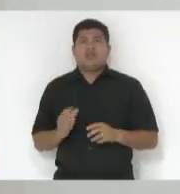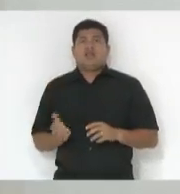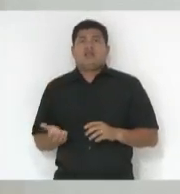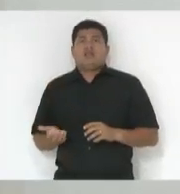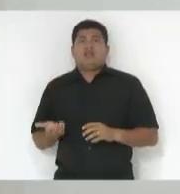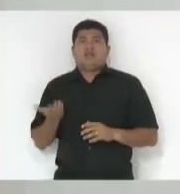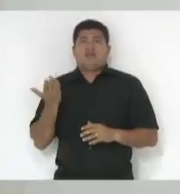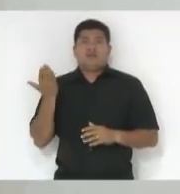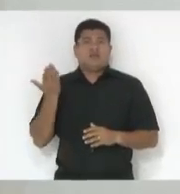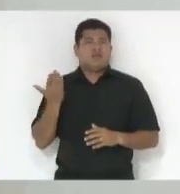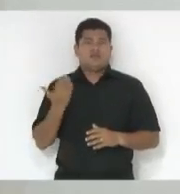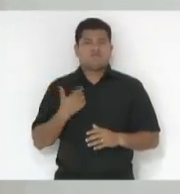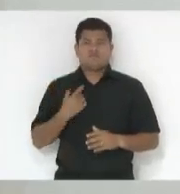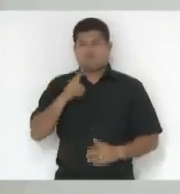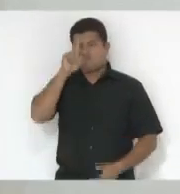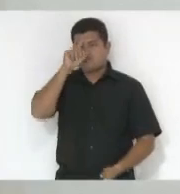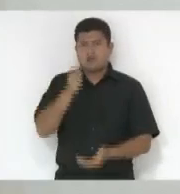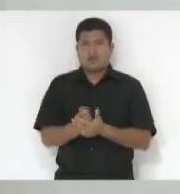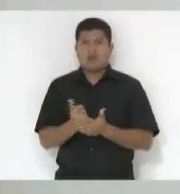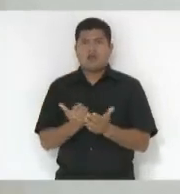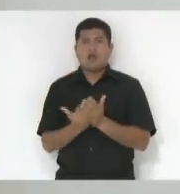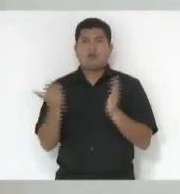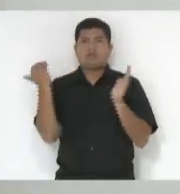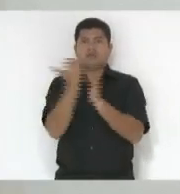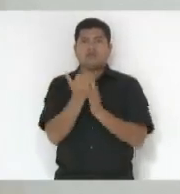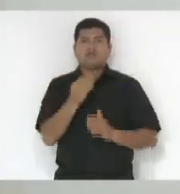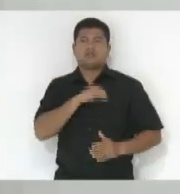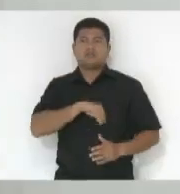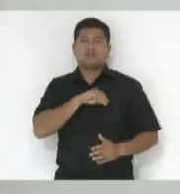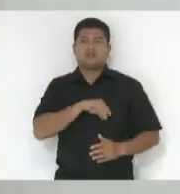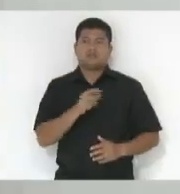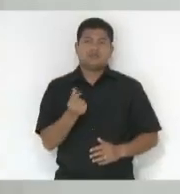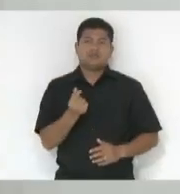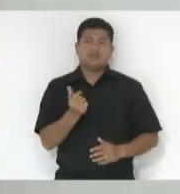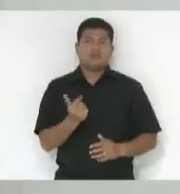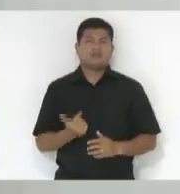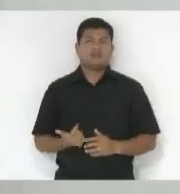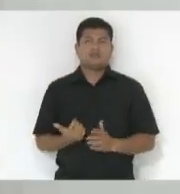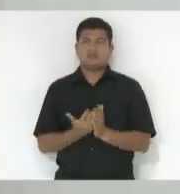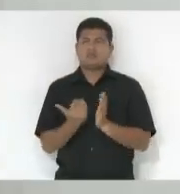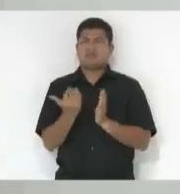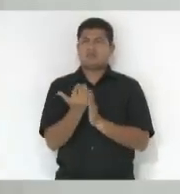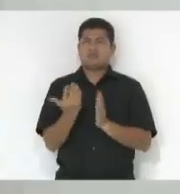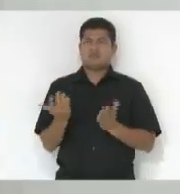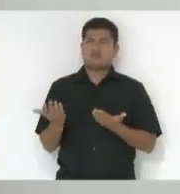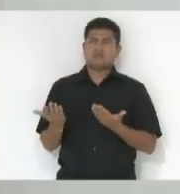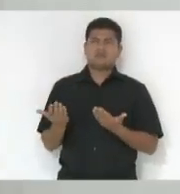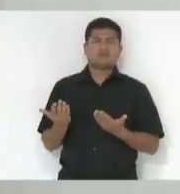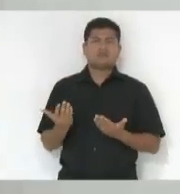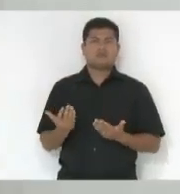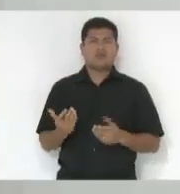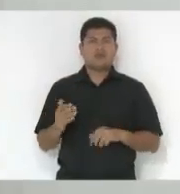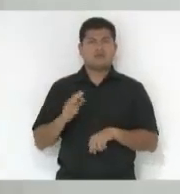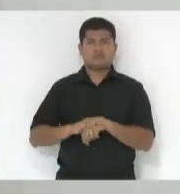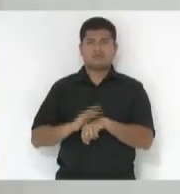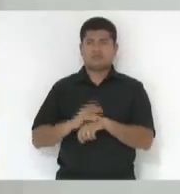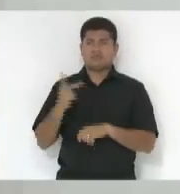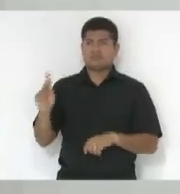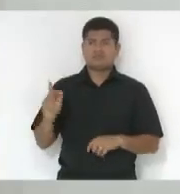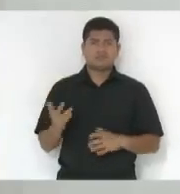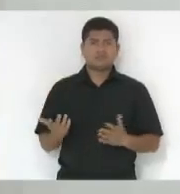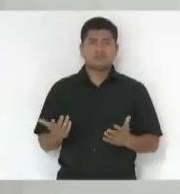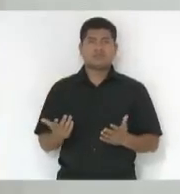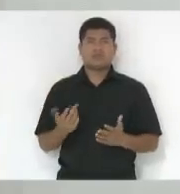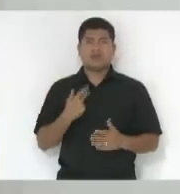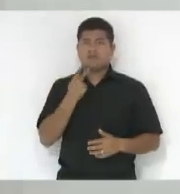o próprio salário, porque é muito fácil, né? Aumentar o próprio salário, veja bem. Então, aumentaram o seu próprio salário, falando